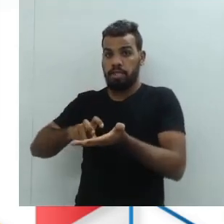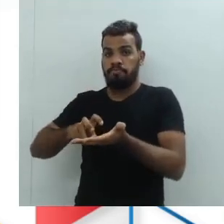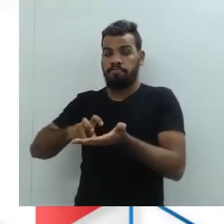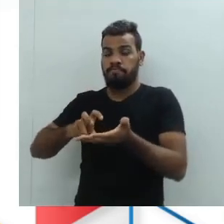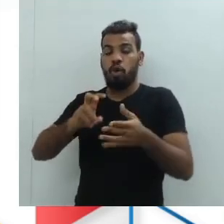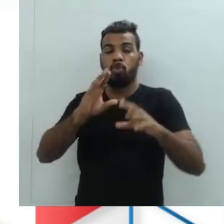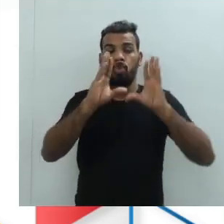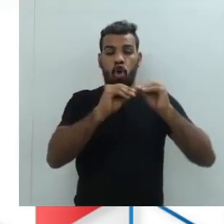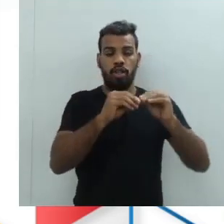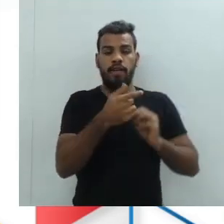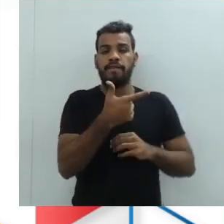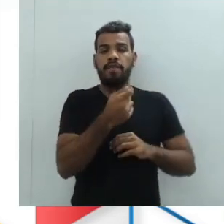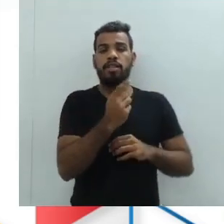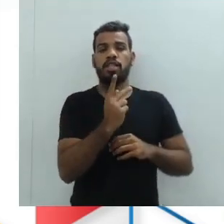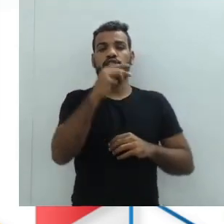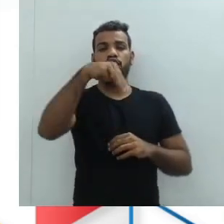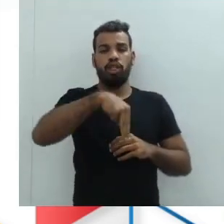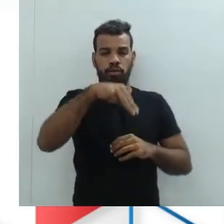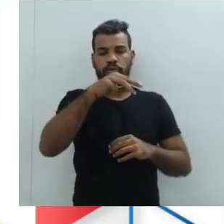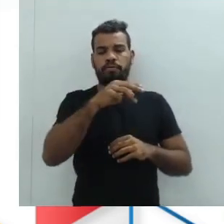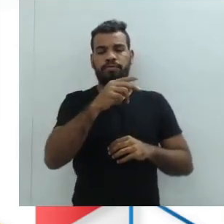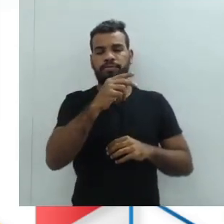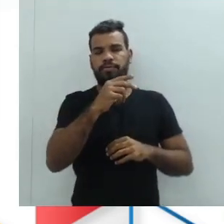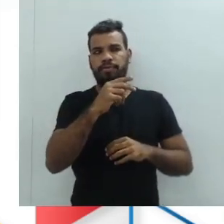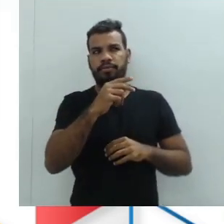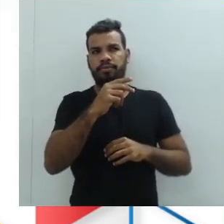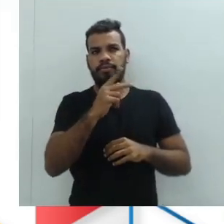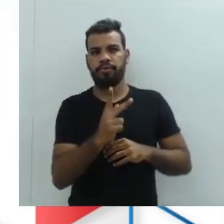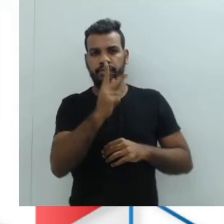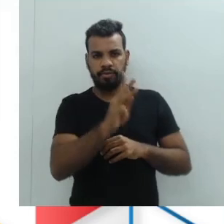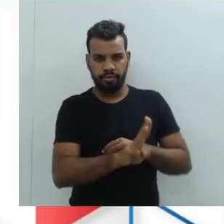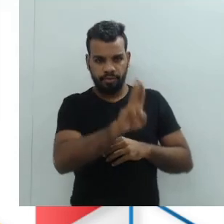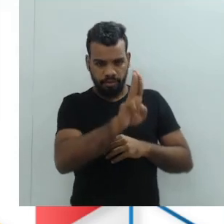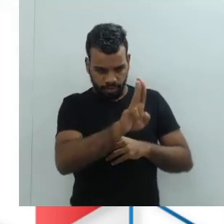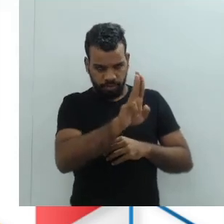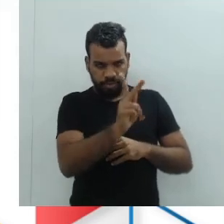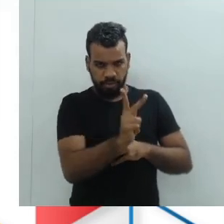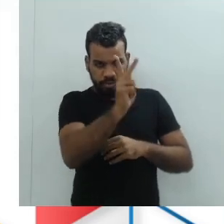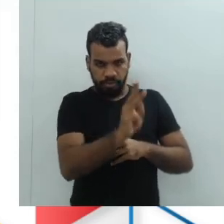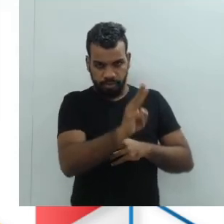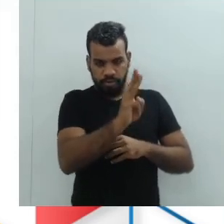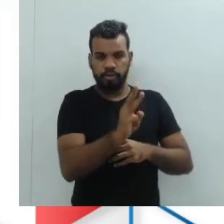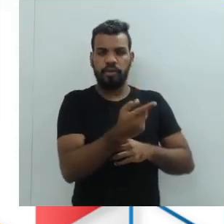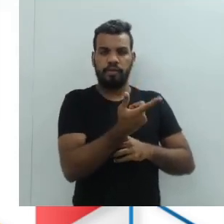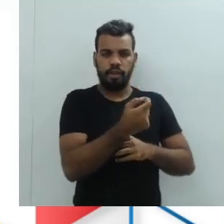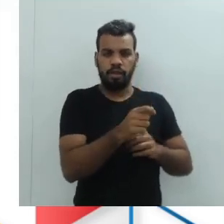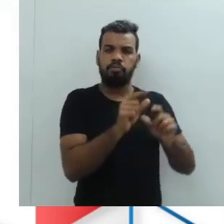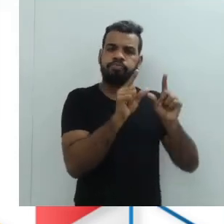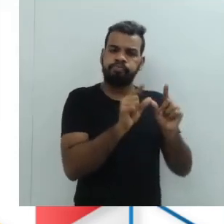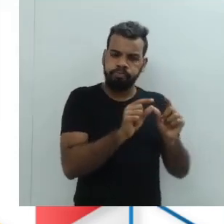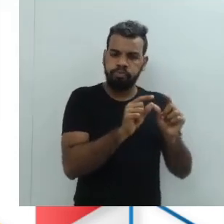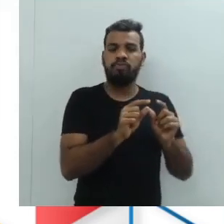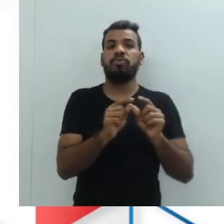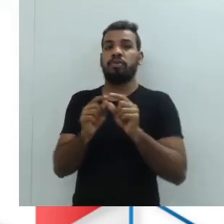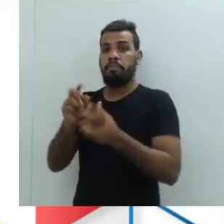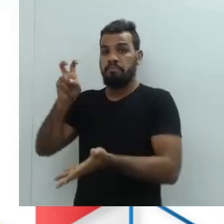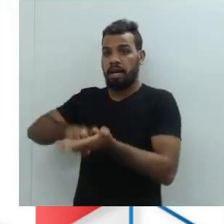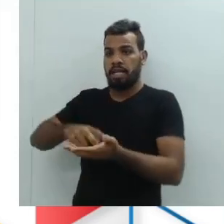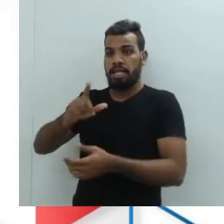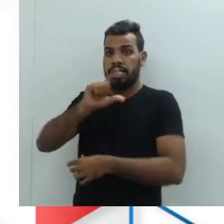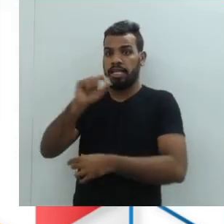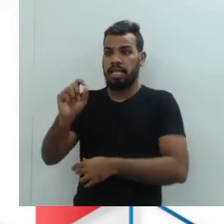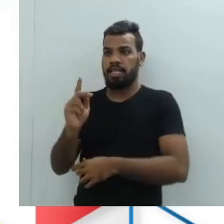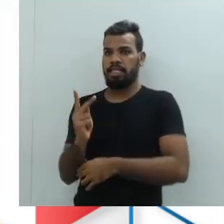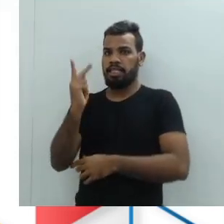então, durante um dia você gastou 80 kW. Aí já mostra mais na frente o consumo do